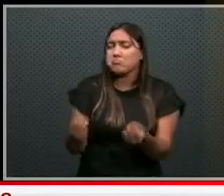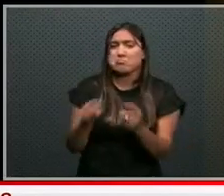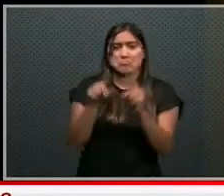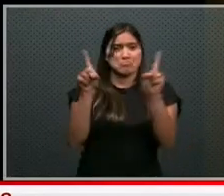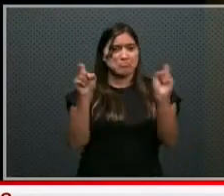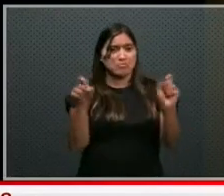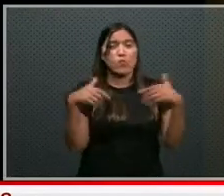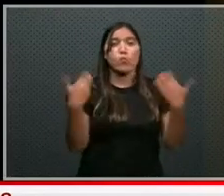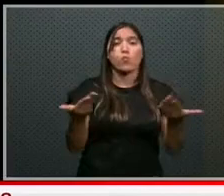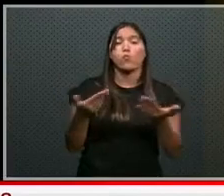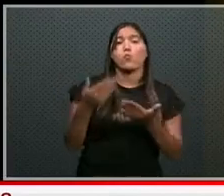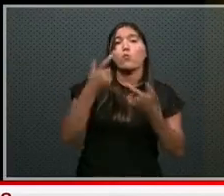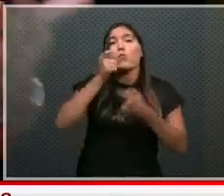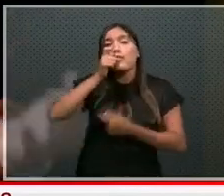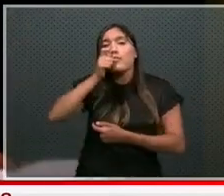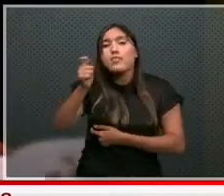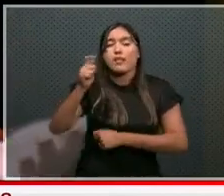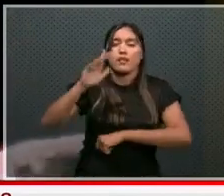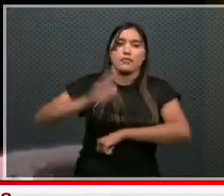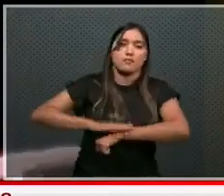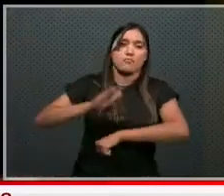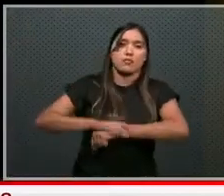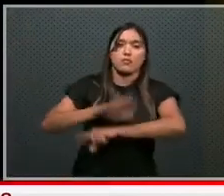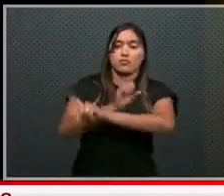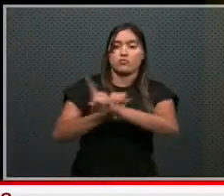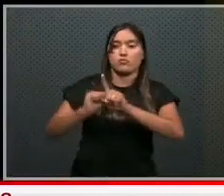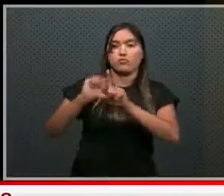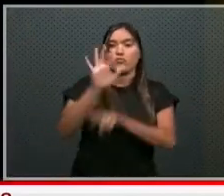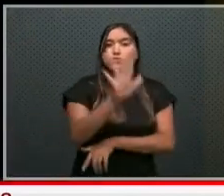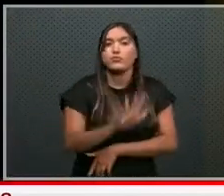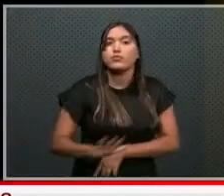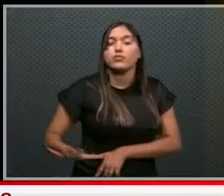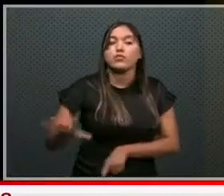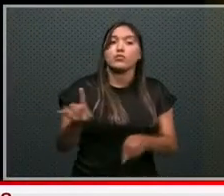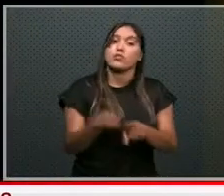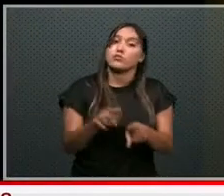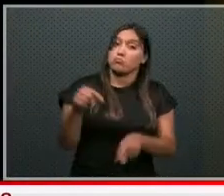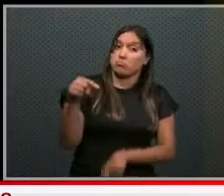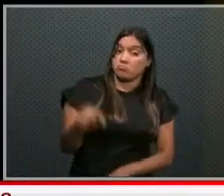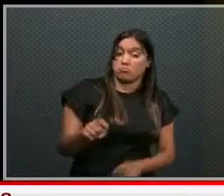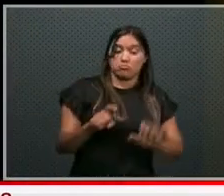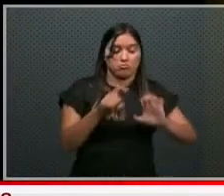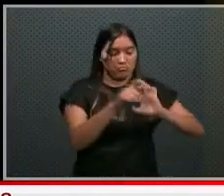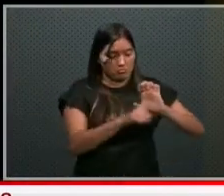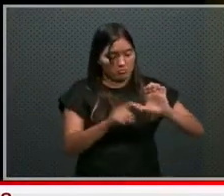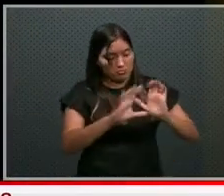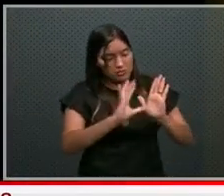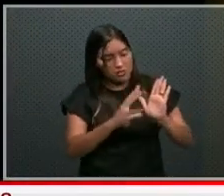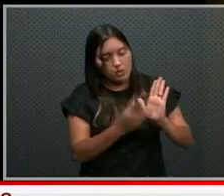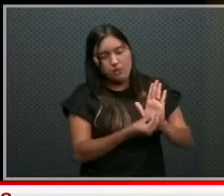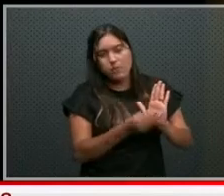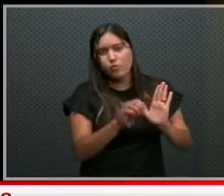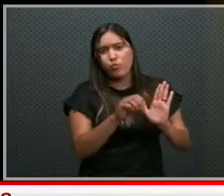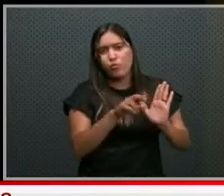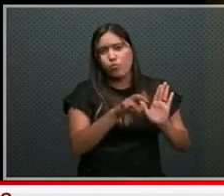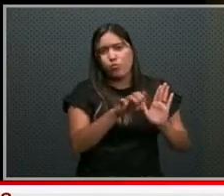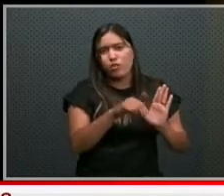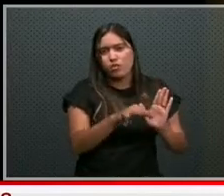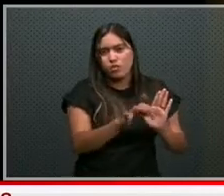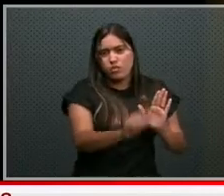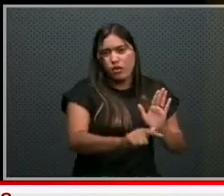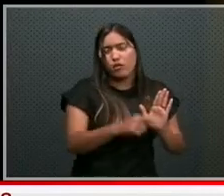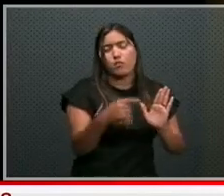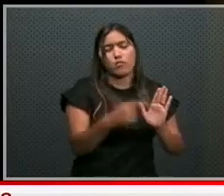qual é o interesse da sociedade como um todo e aqui no caso da Embrapa Amazônia Oriental Qual é o interesse